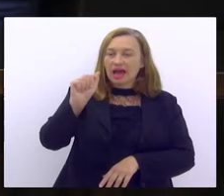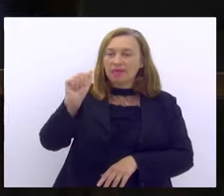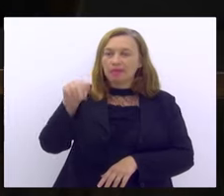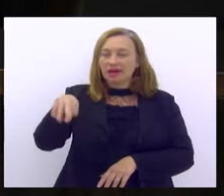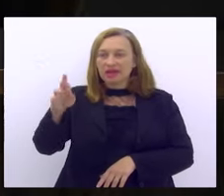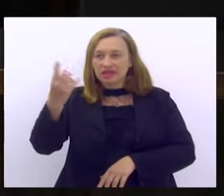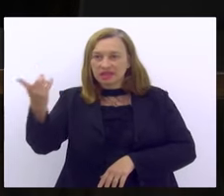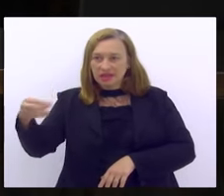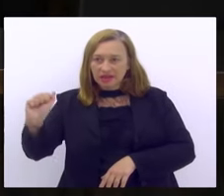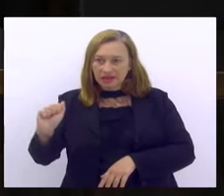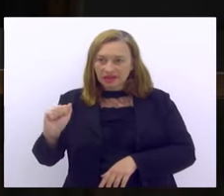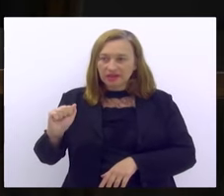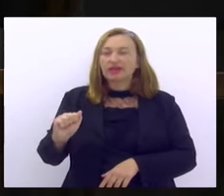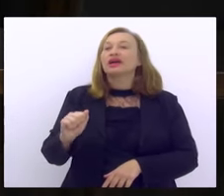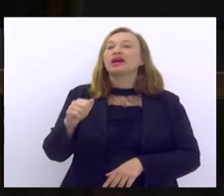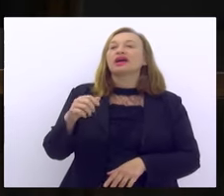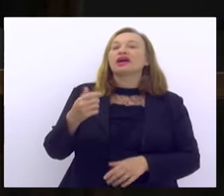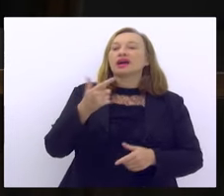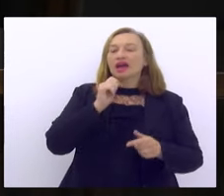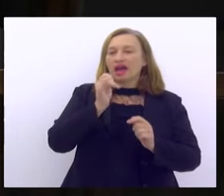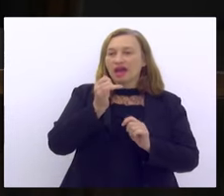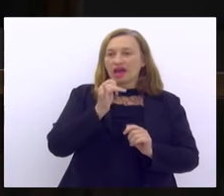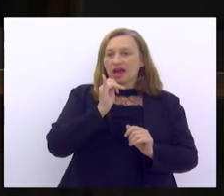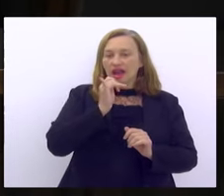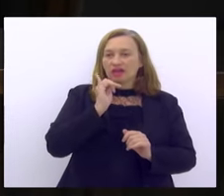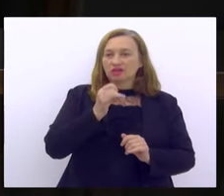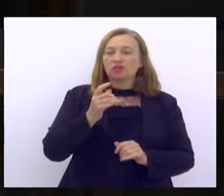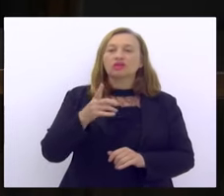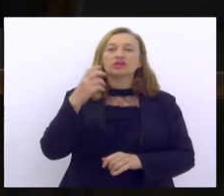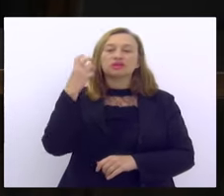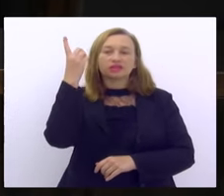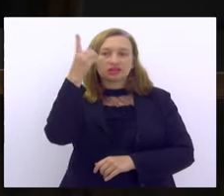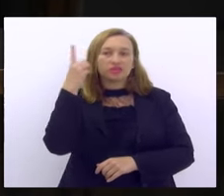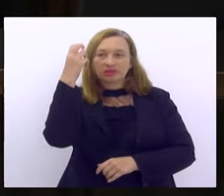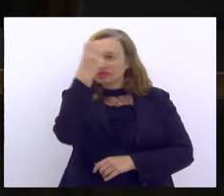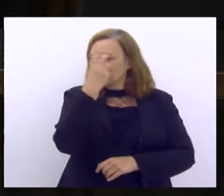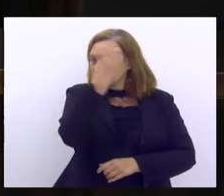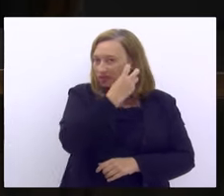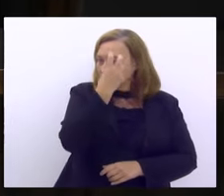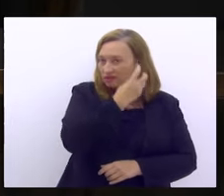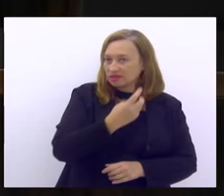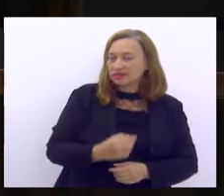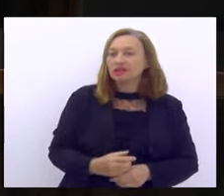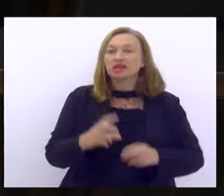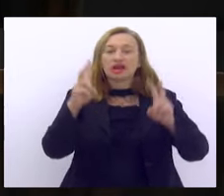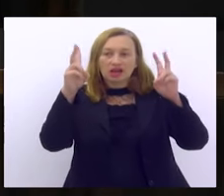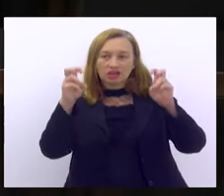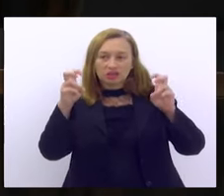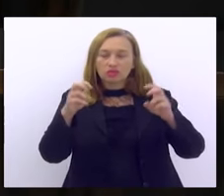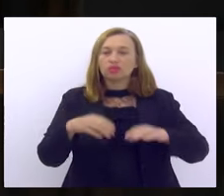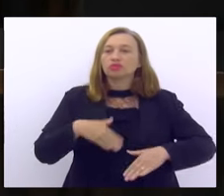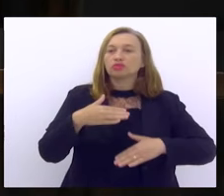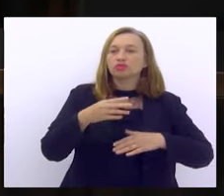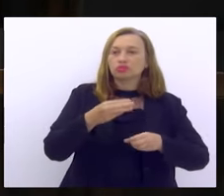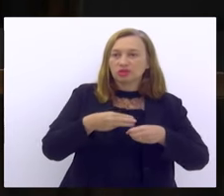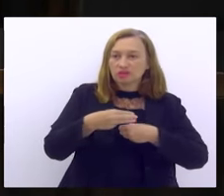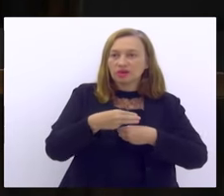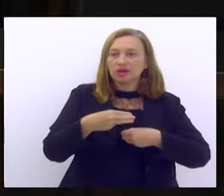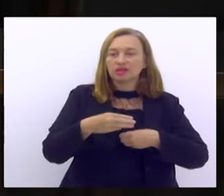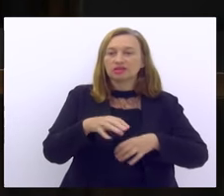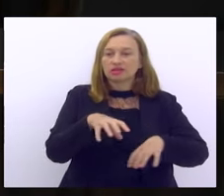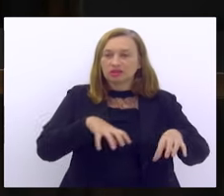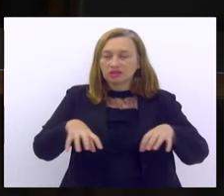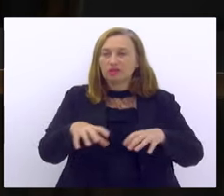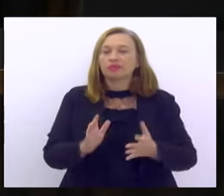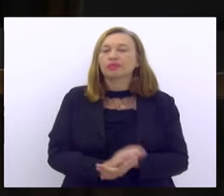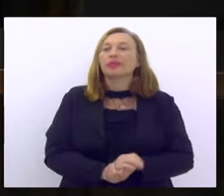constitucionalidade. Relator, deputada Verônica Lima. Pendente parecer das Comissões de Cultura, Assuntos Municipais e Desenvolvimento Regional. Para